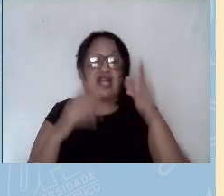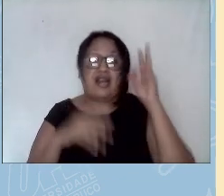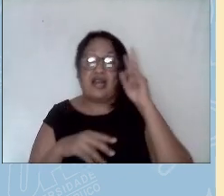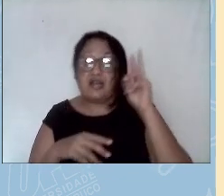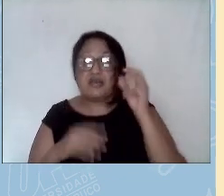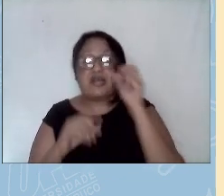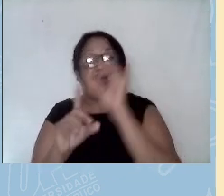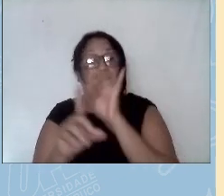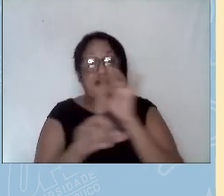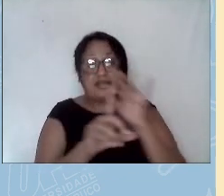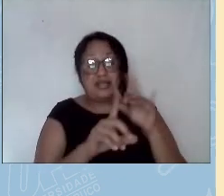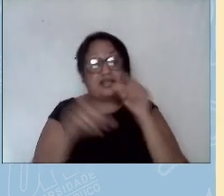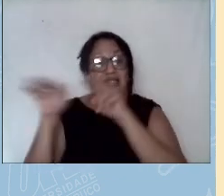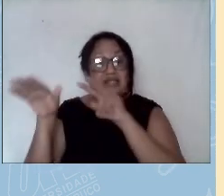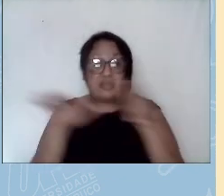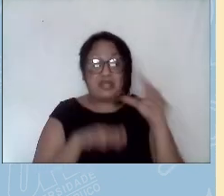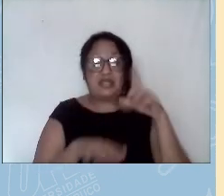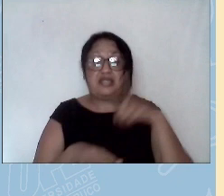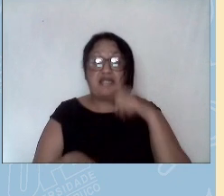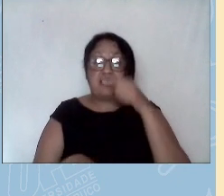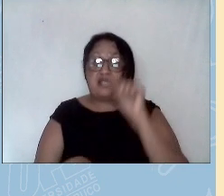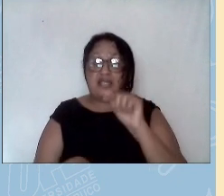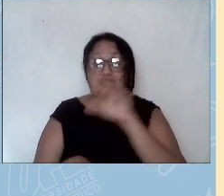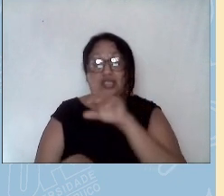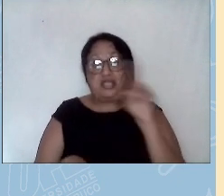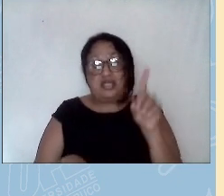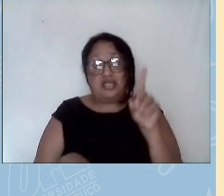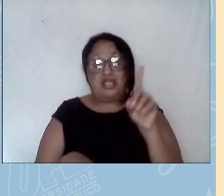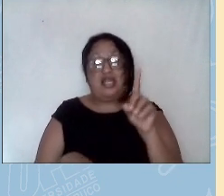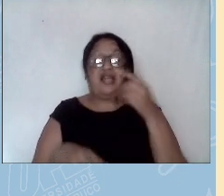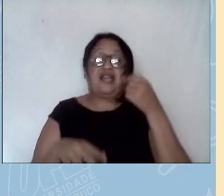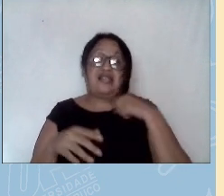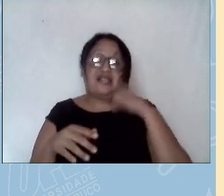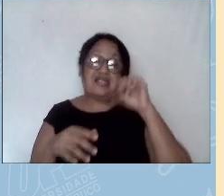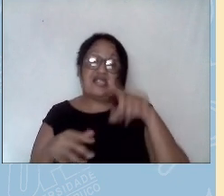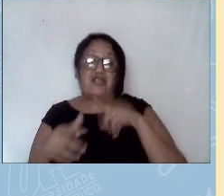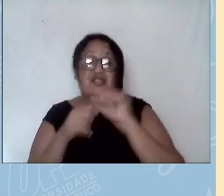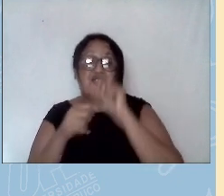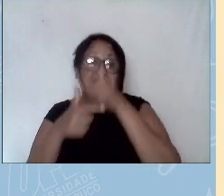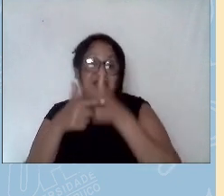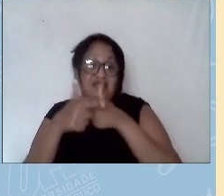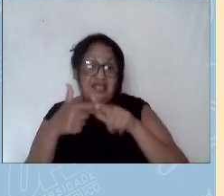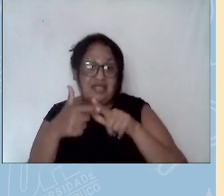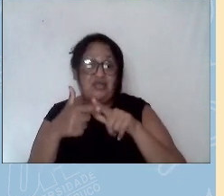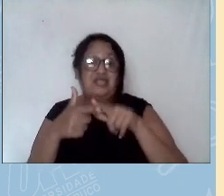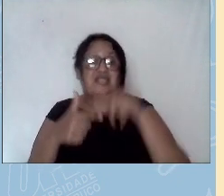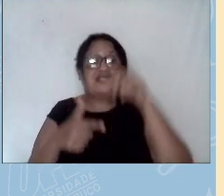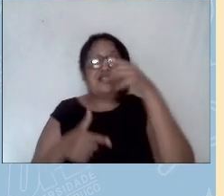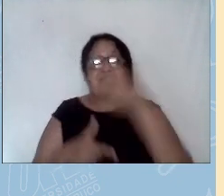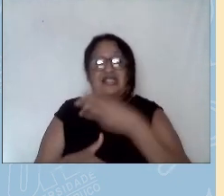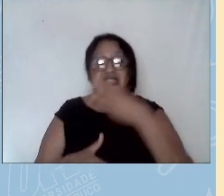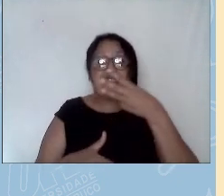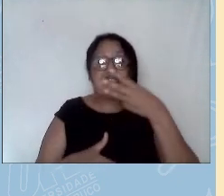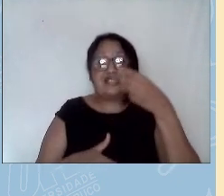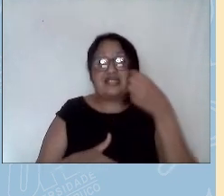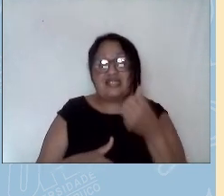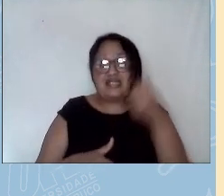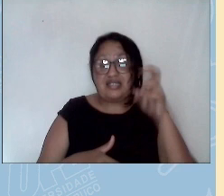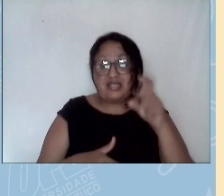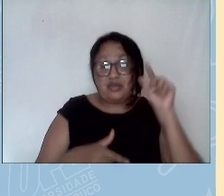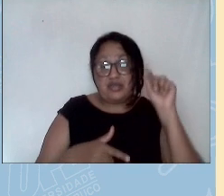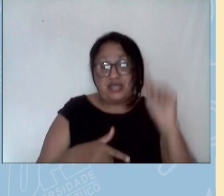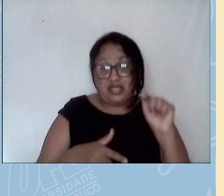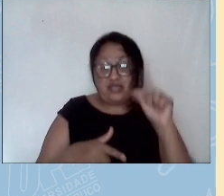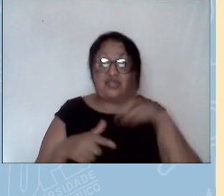7 dias se eu realizo a divisão de 365 por 7 eu vou obter 52